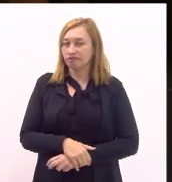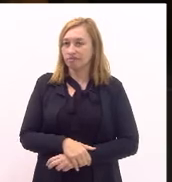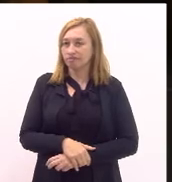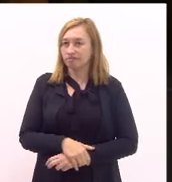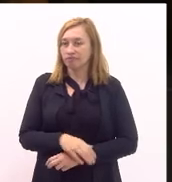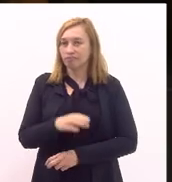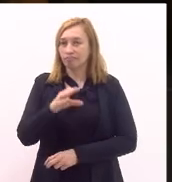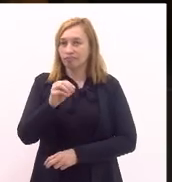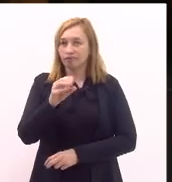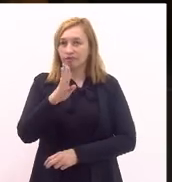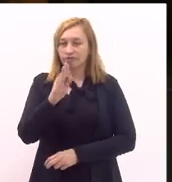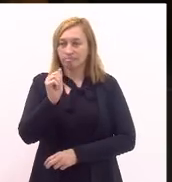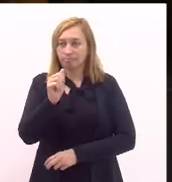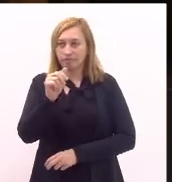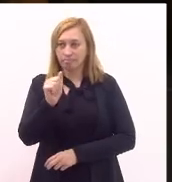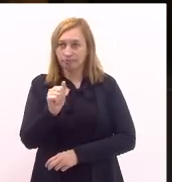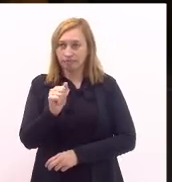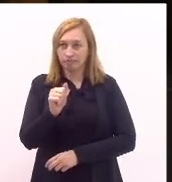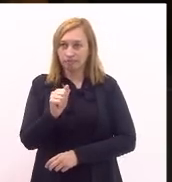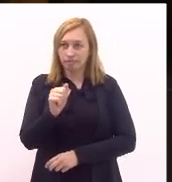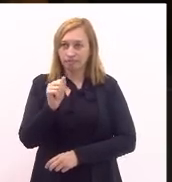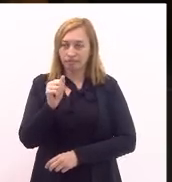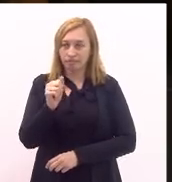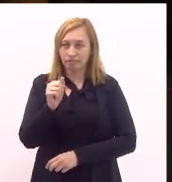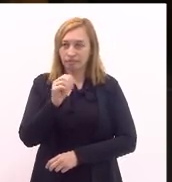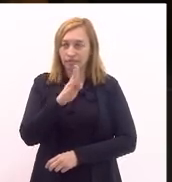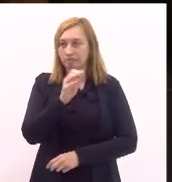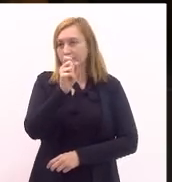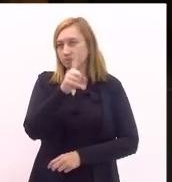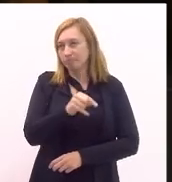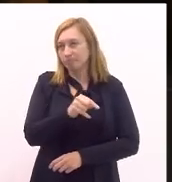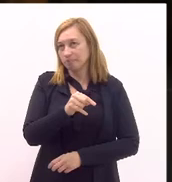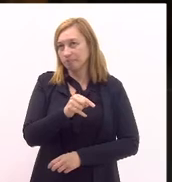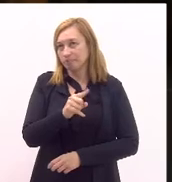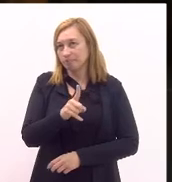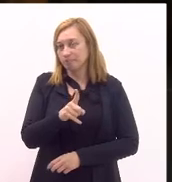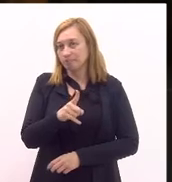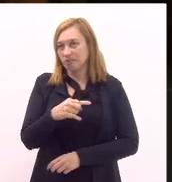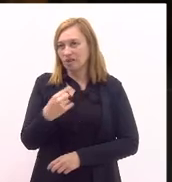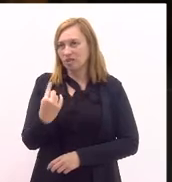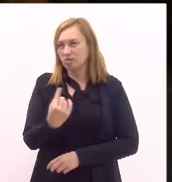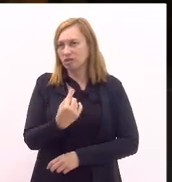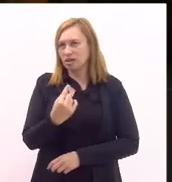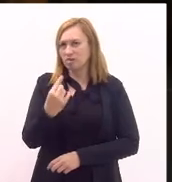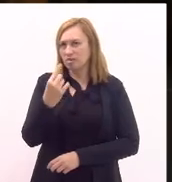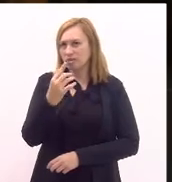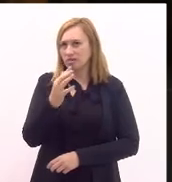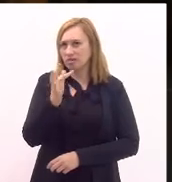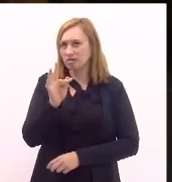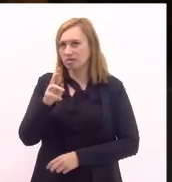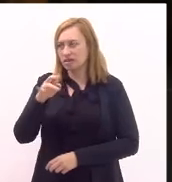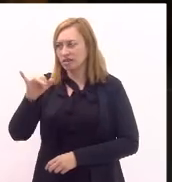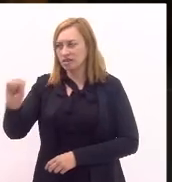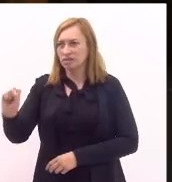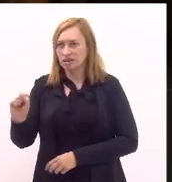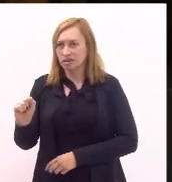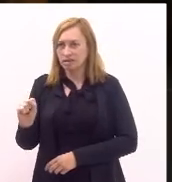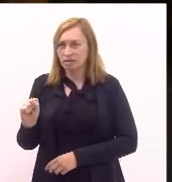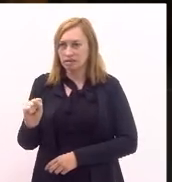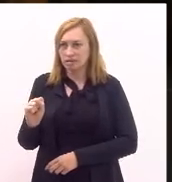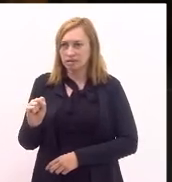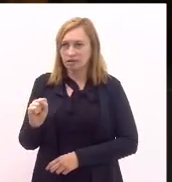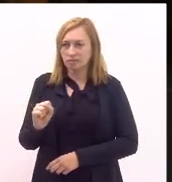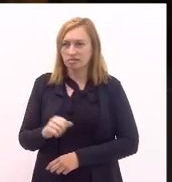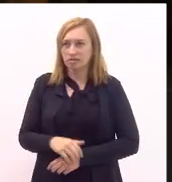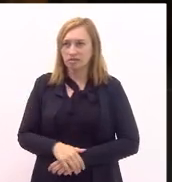nosso Obama e a Bené é a nossa frância o que será vice presidente da